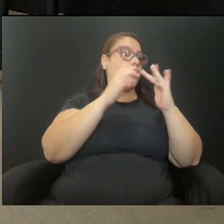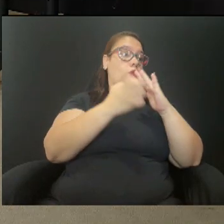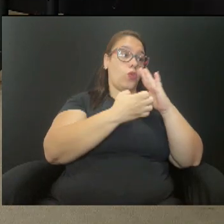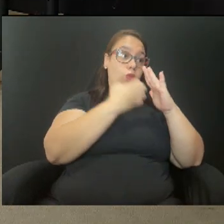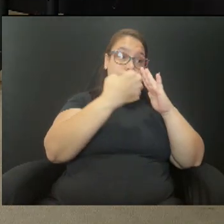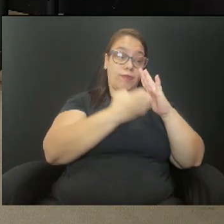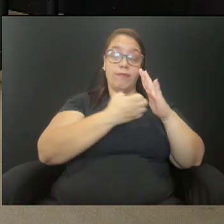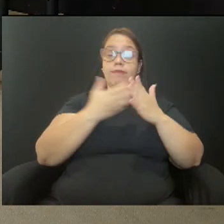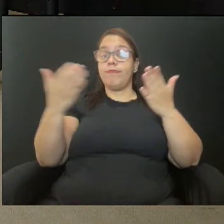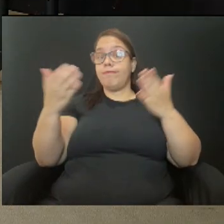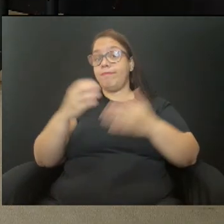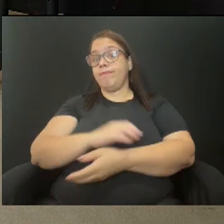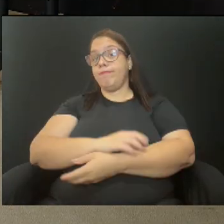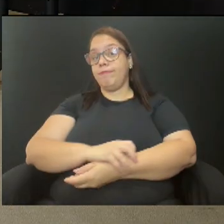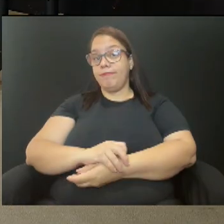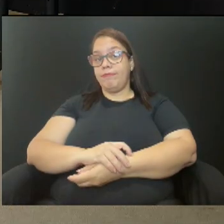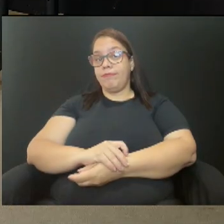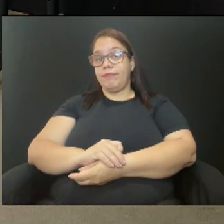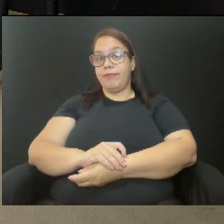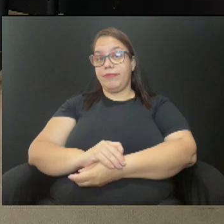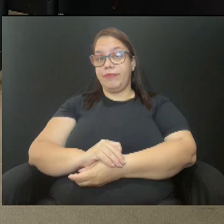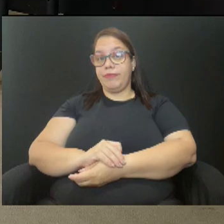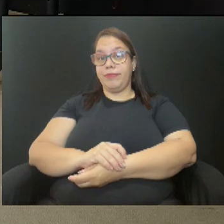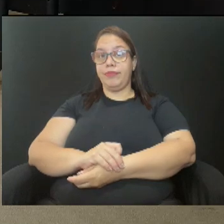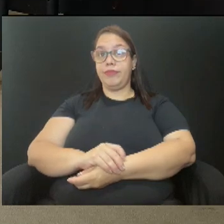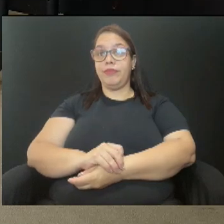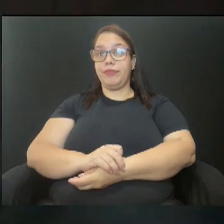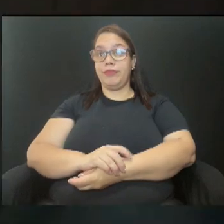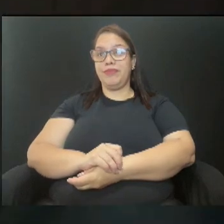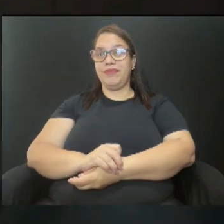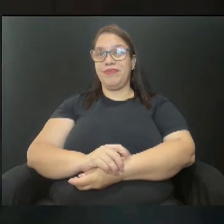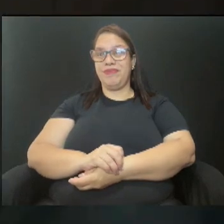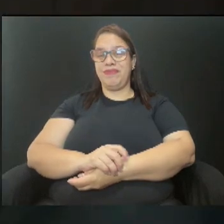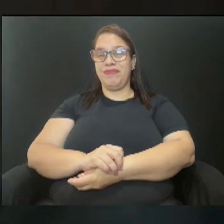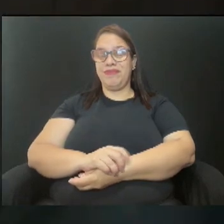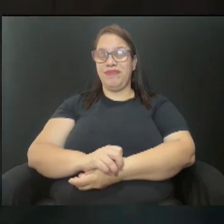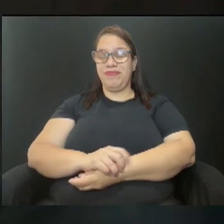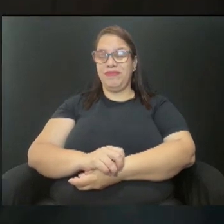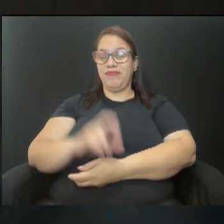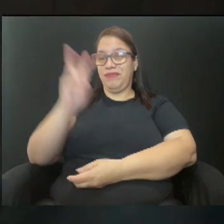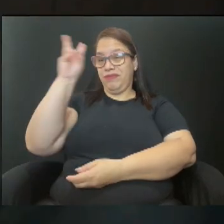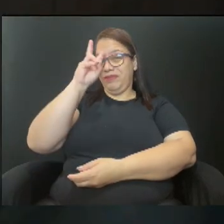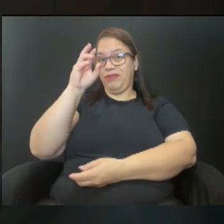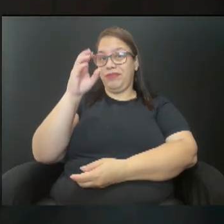para mais uma pergunta do telespectador, lembrando que você participa pelo 19